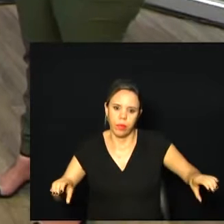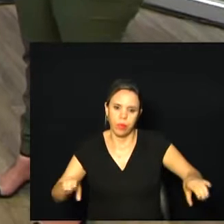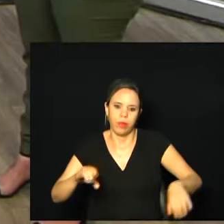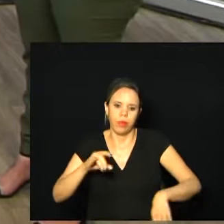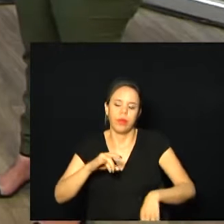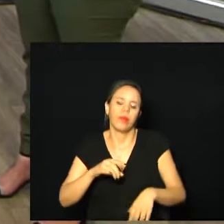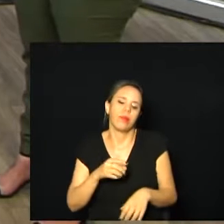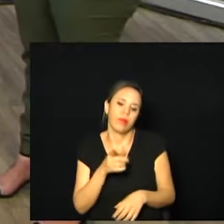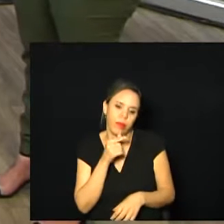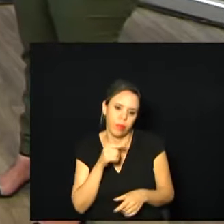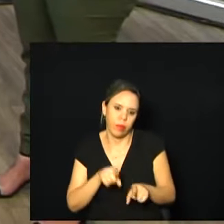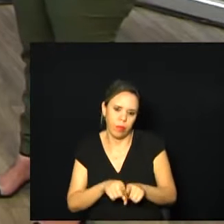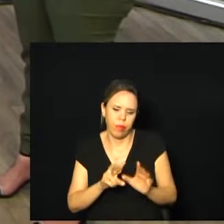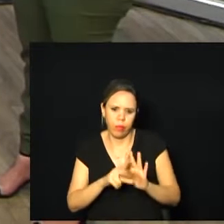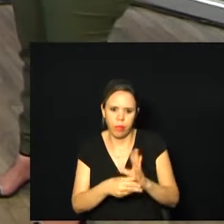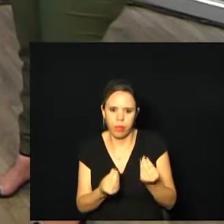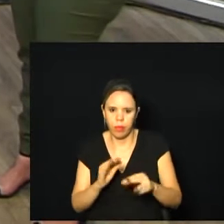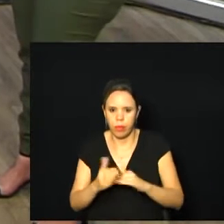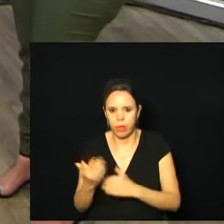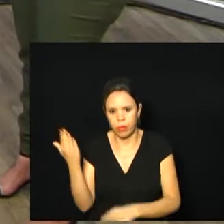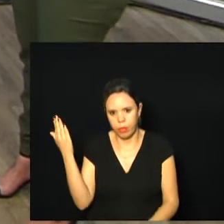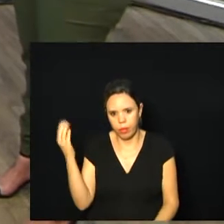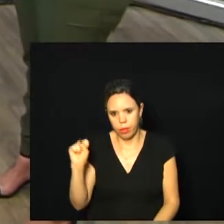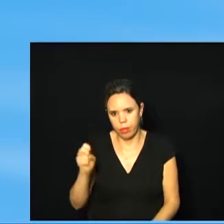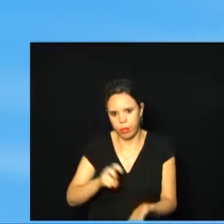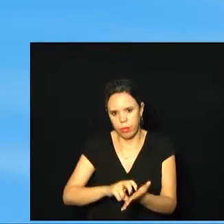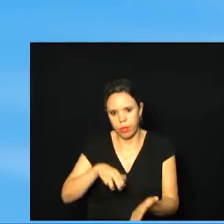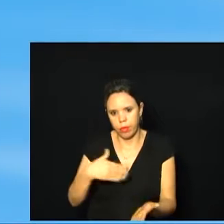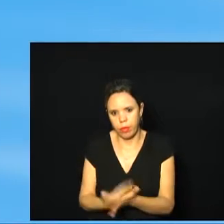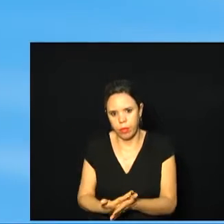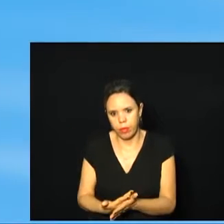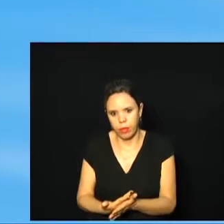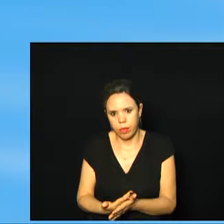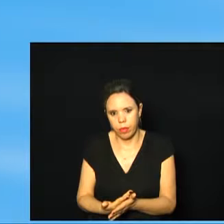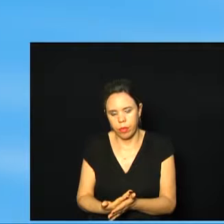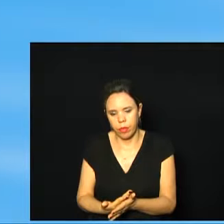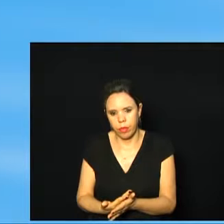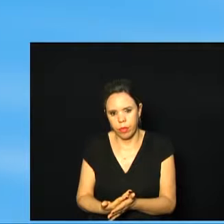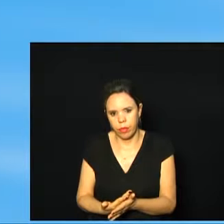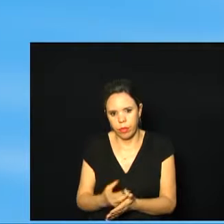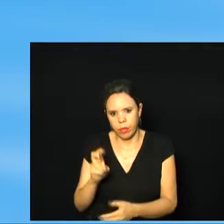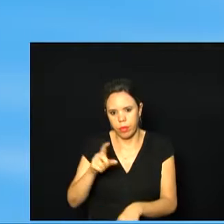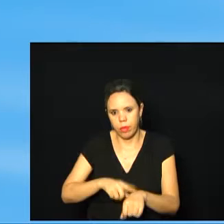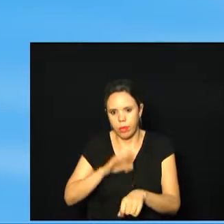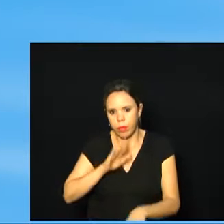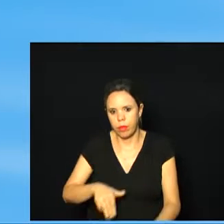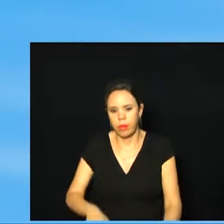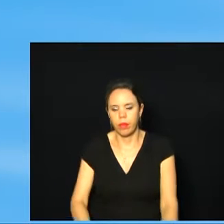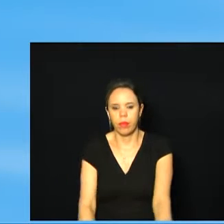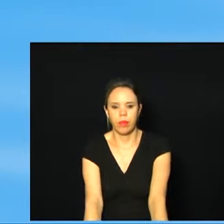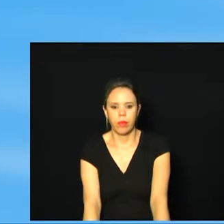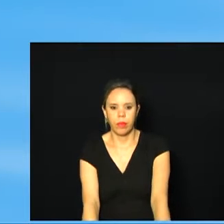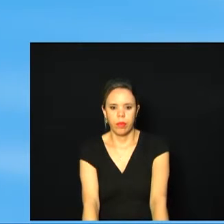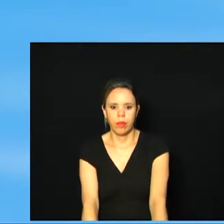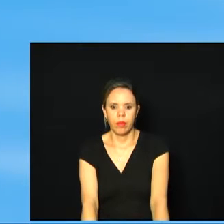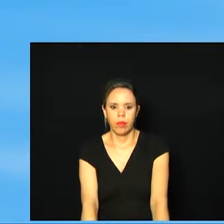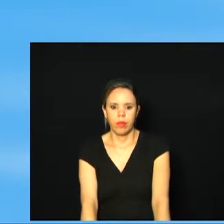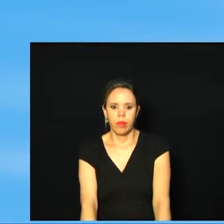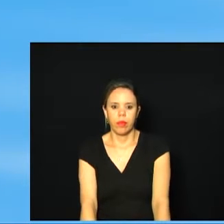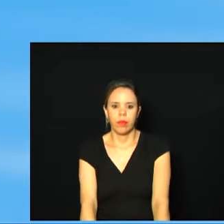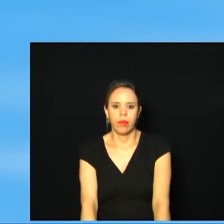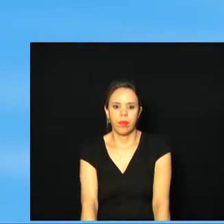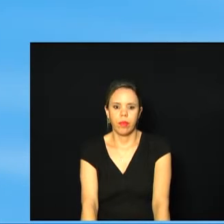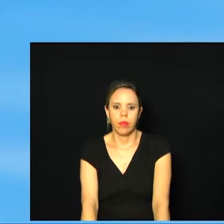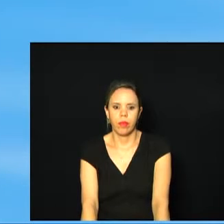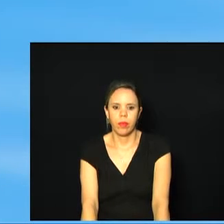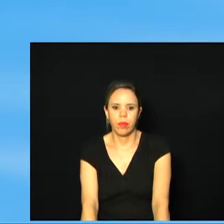redes. E olha, são vários bairros entre 8 da manhã às 17 horas, 5 da tarde. Vila Industrial,